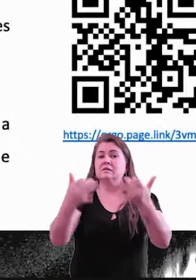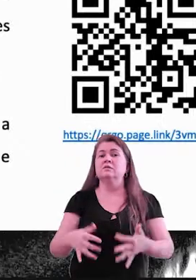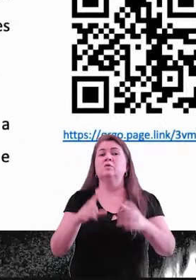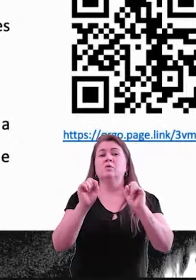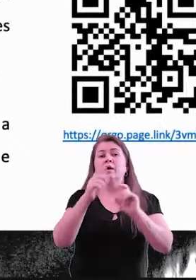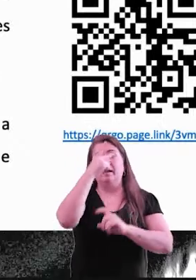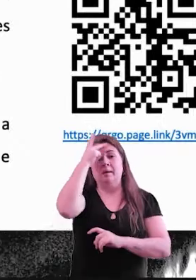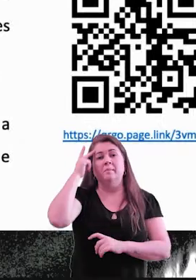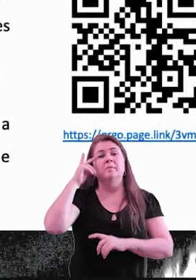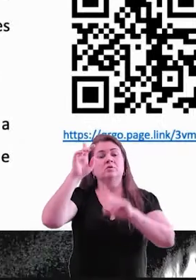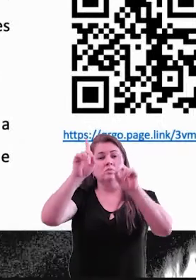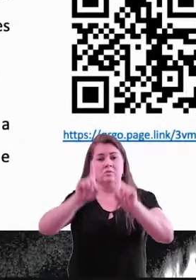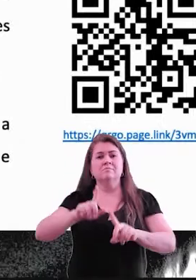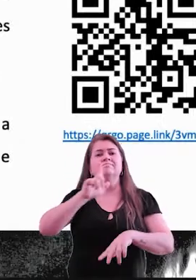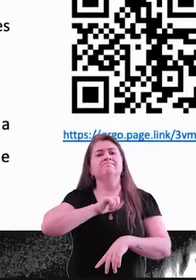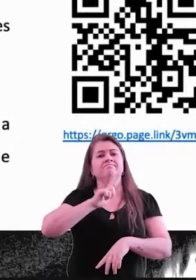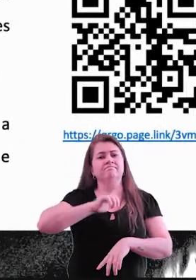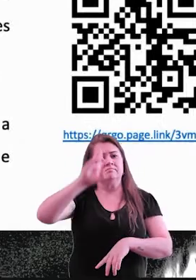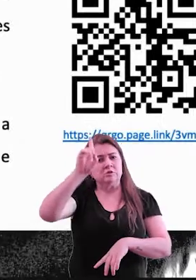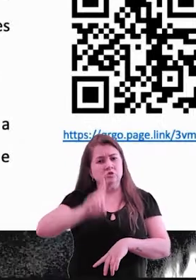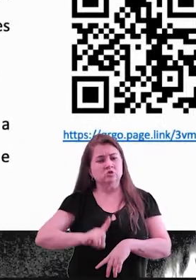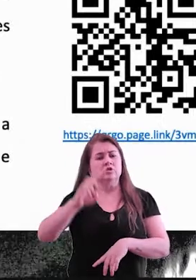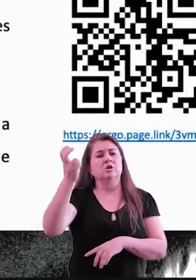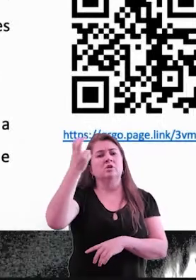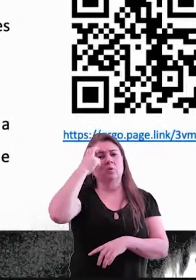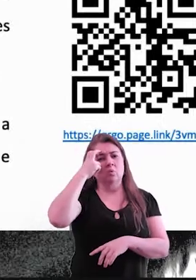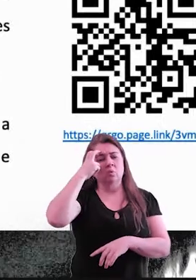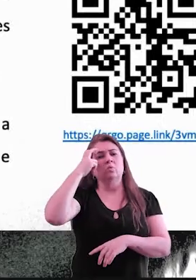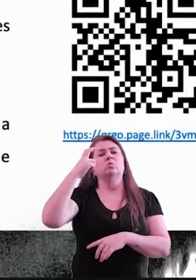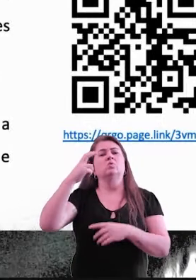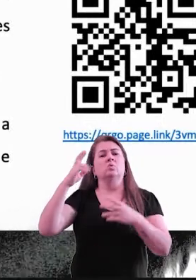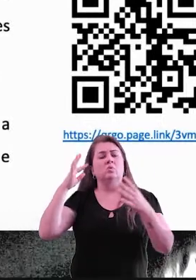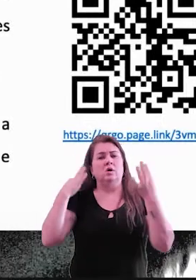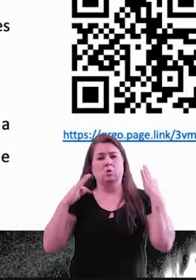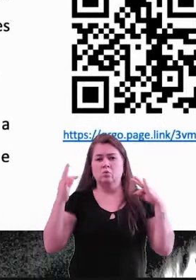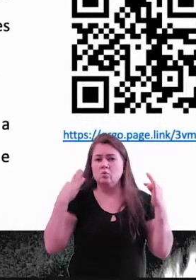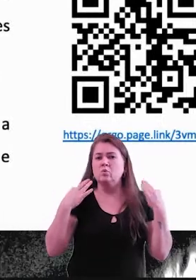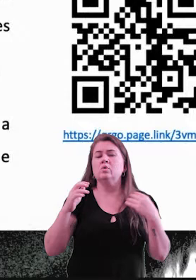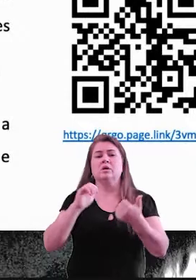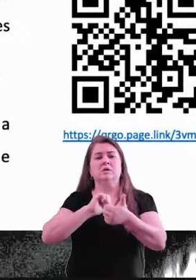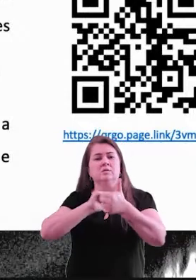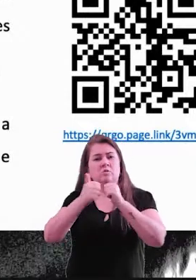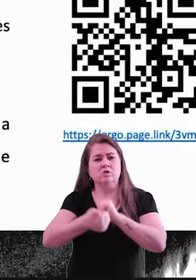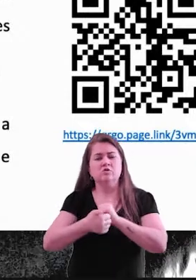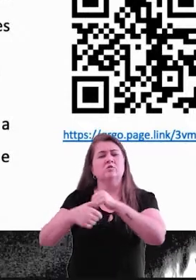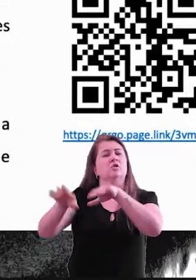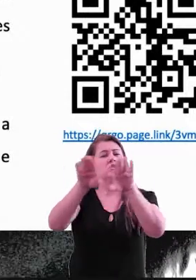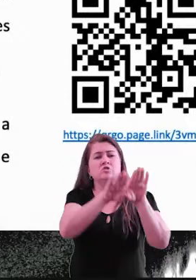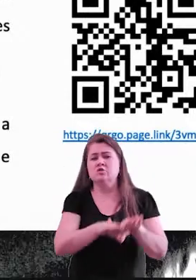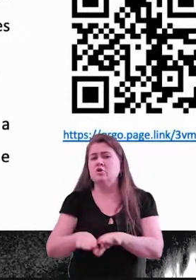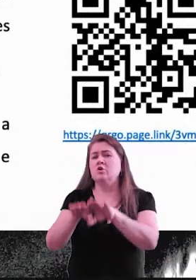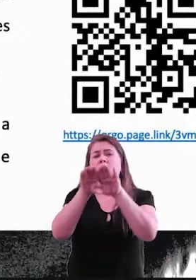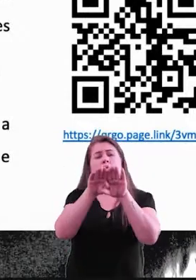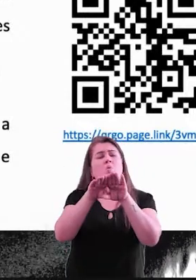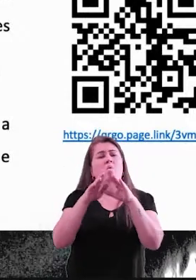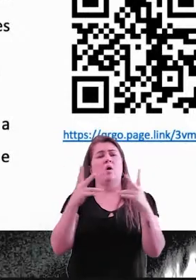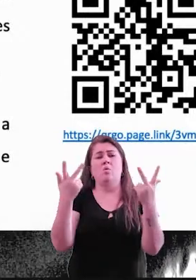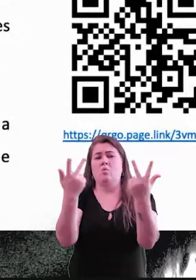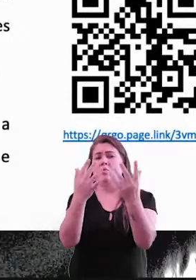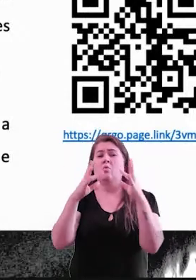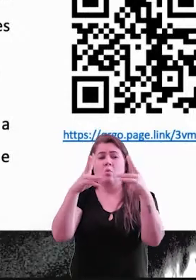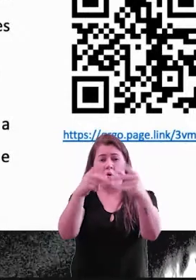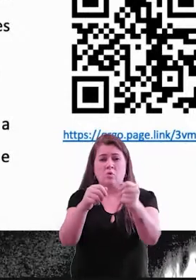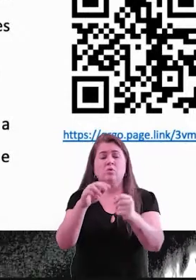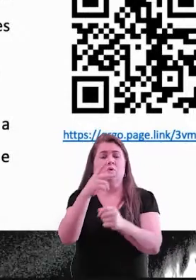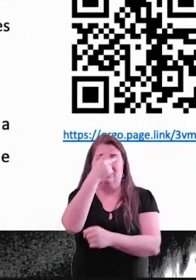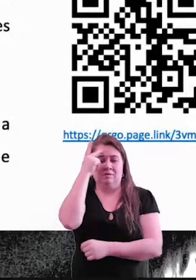turismo e ao lazer em igualdade de oportunidades com as demais pessoas, sendo-lhe garantido o acesso a bens culturais em formato